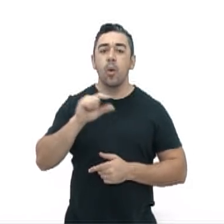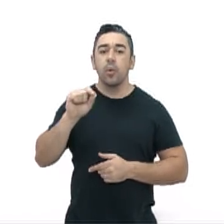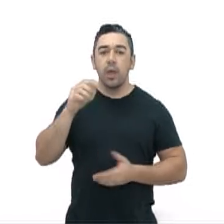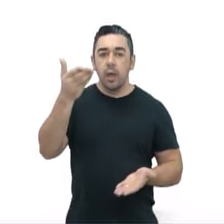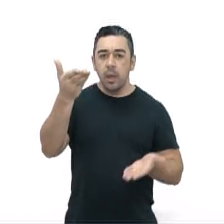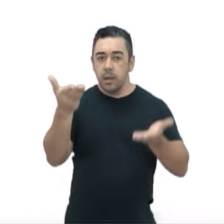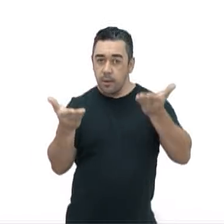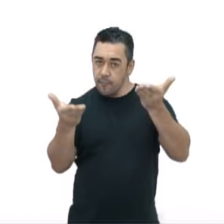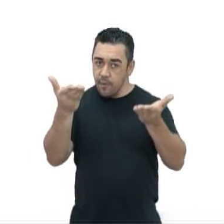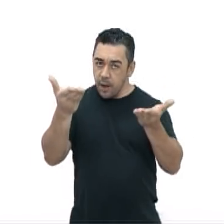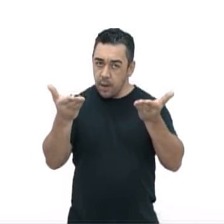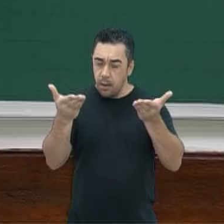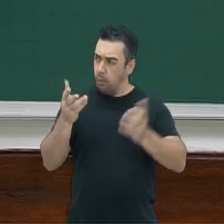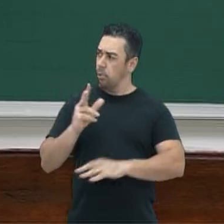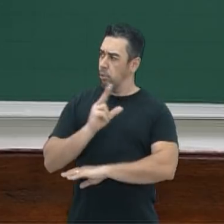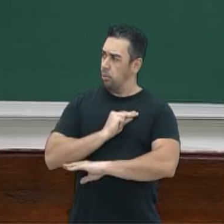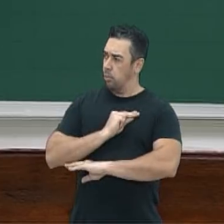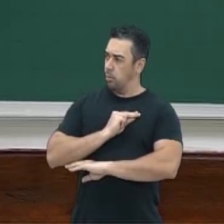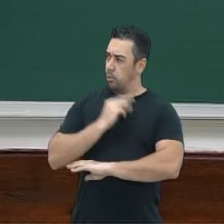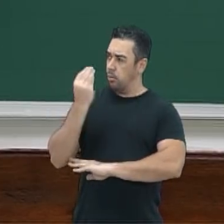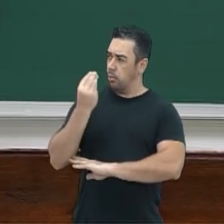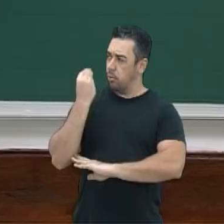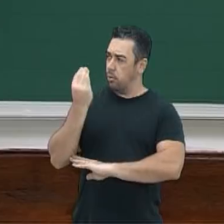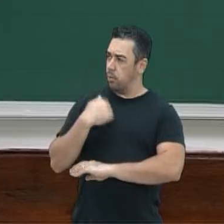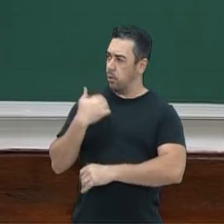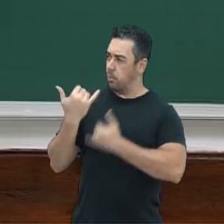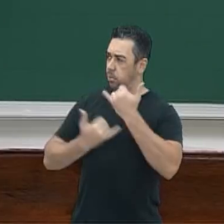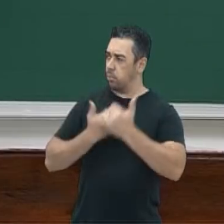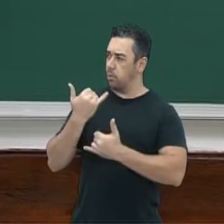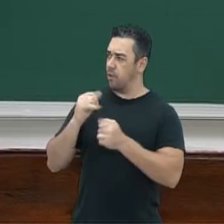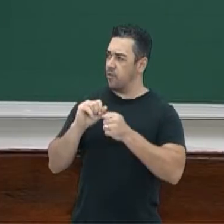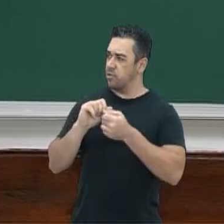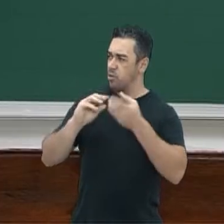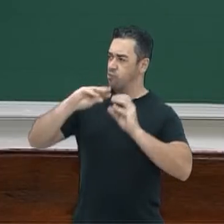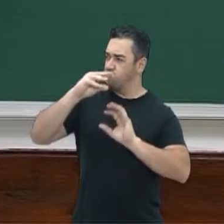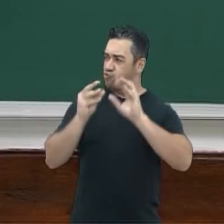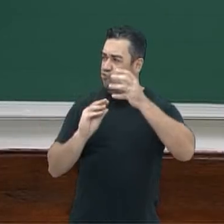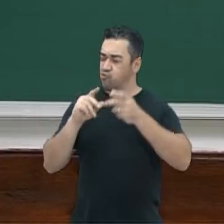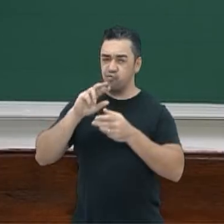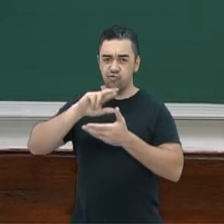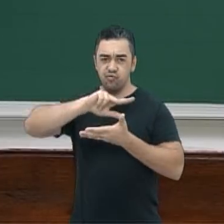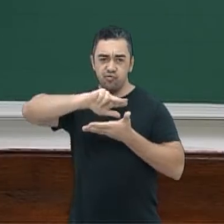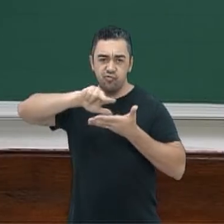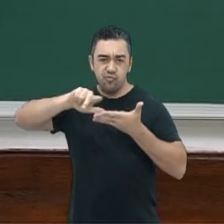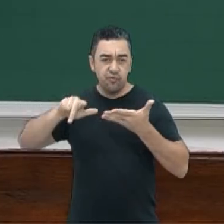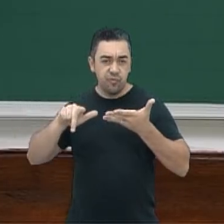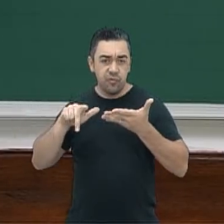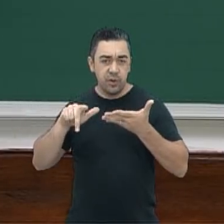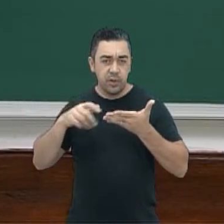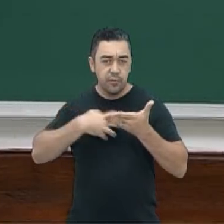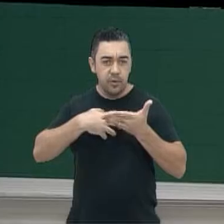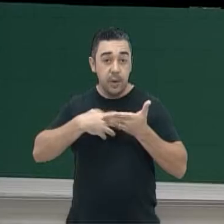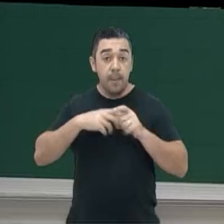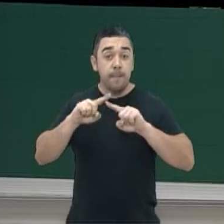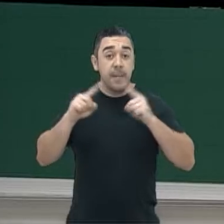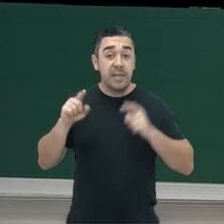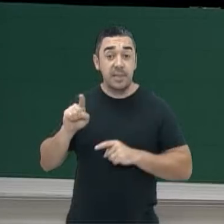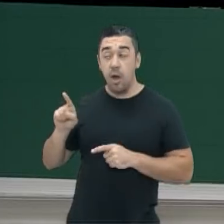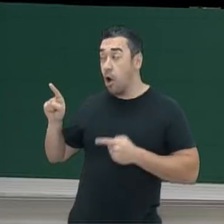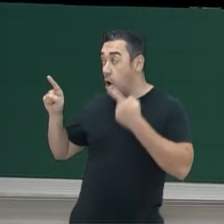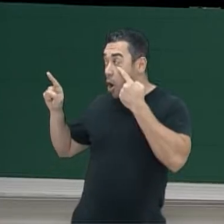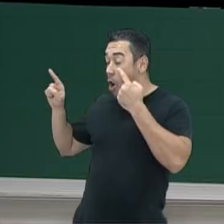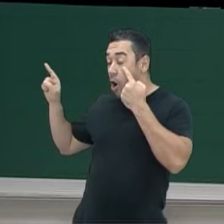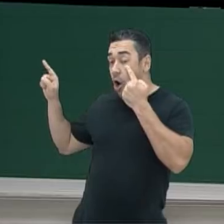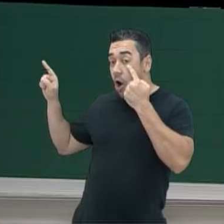Nossa, professora, mas eu sempre brinquei com o Tangram montando figuras. Pois é, mas aqui nessa imagem aqui